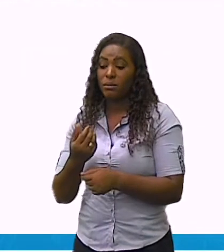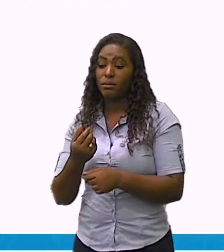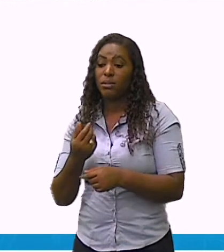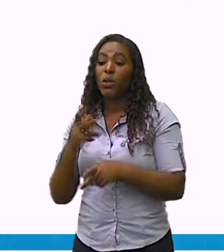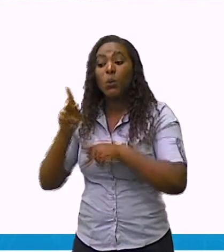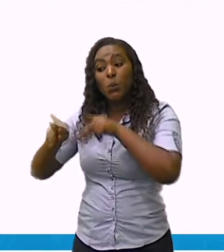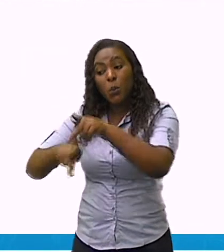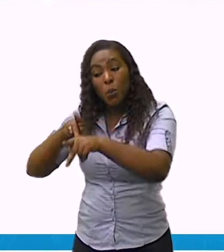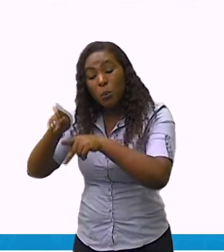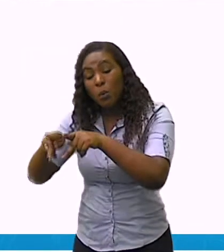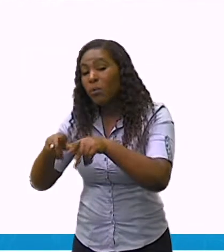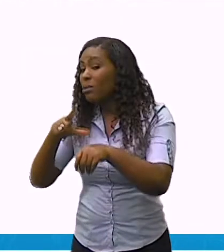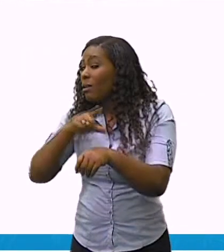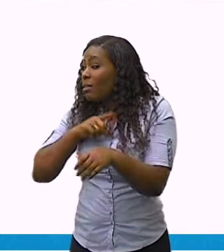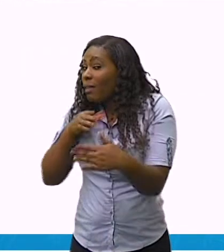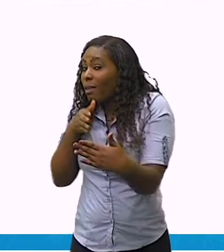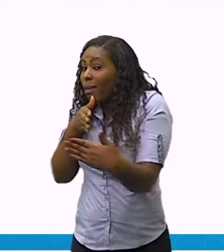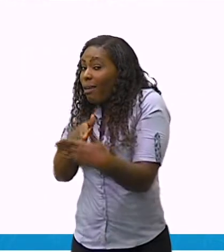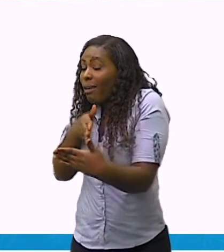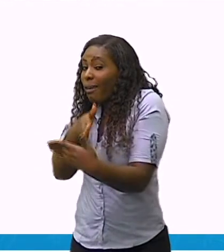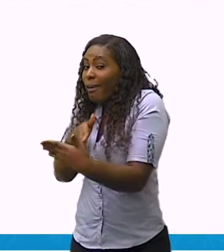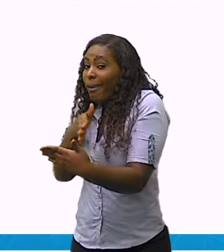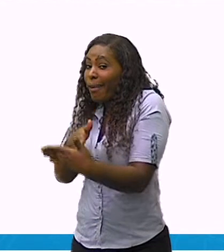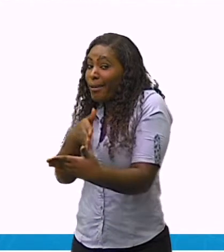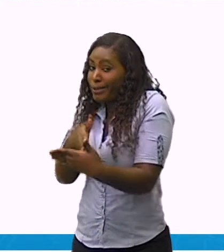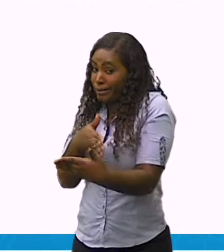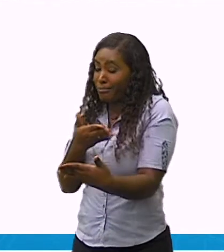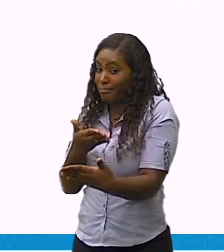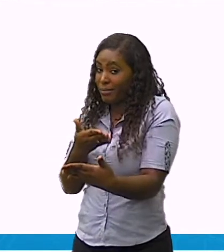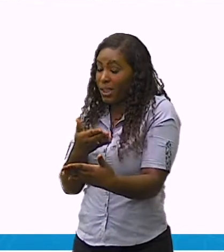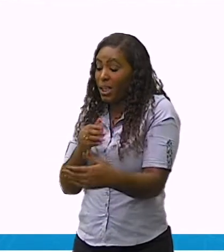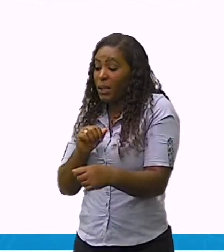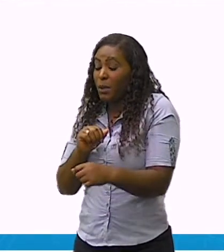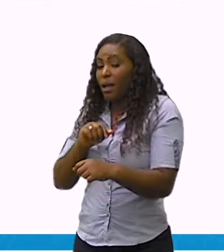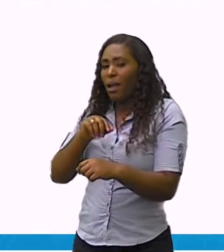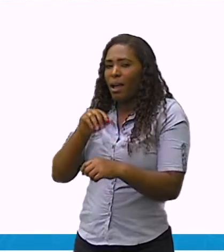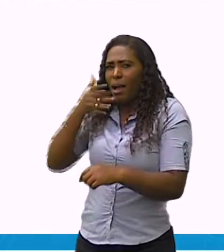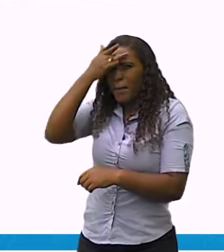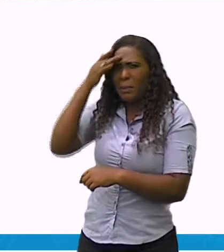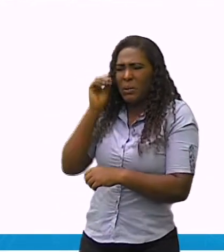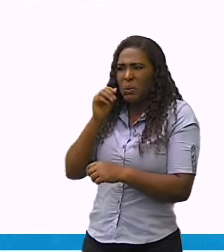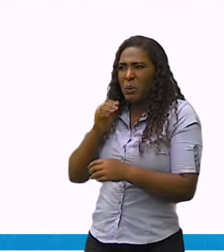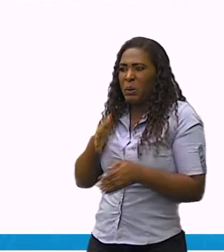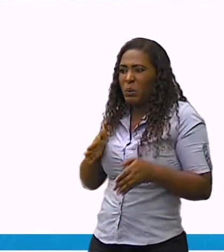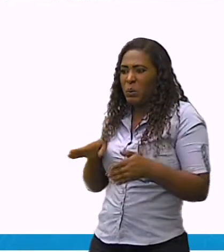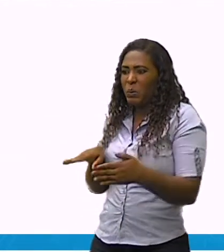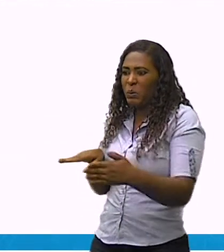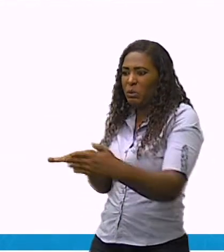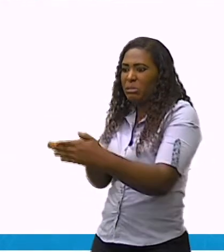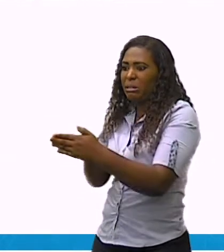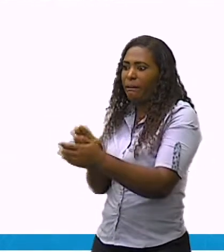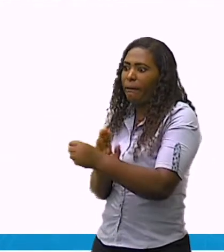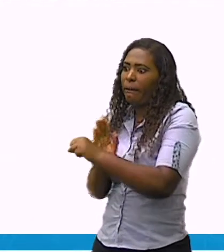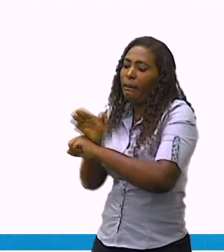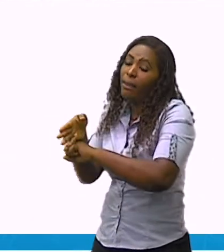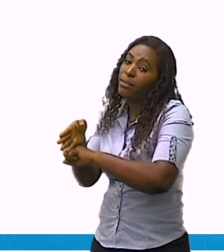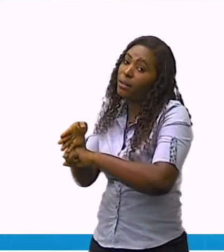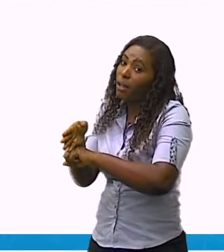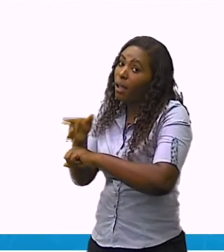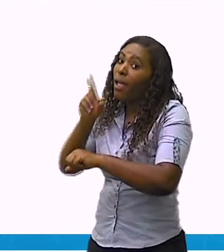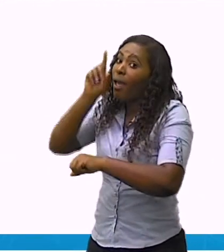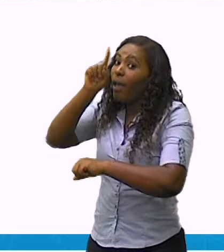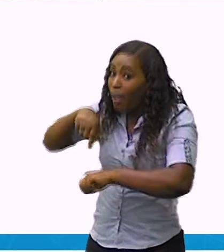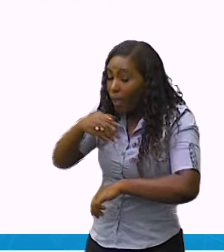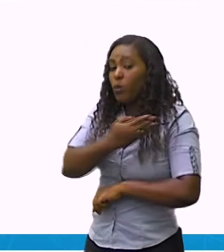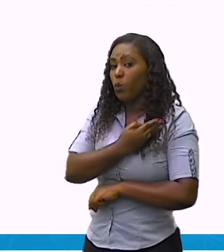em relação ao acesso e à circulação das pessoas. Nestes locais, algumas